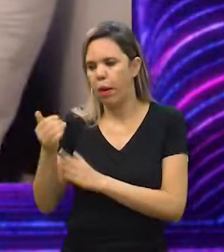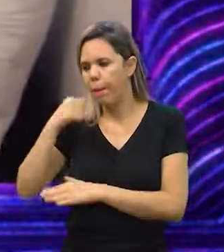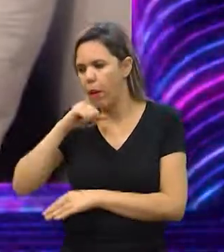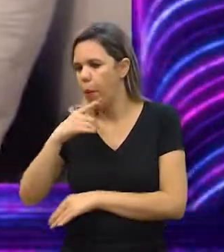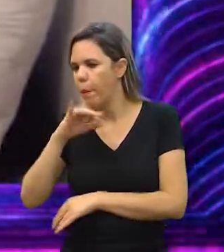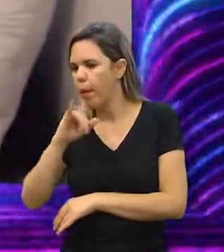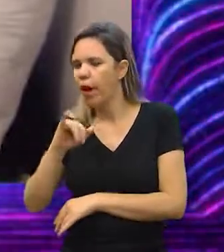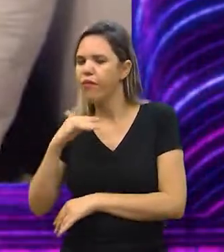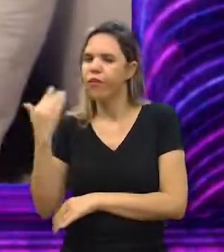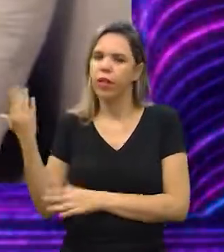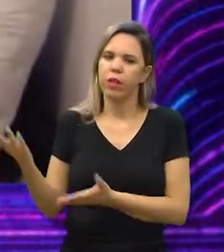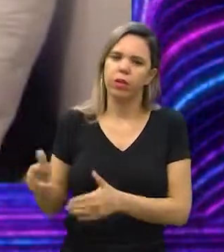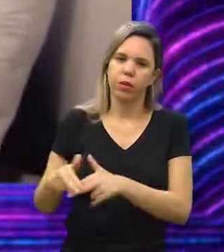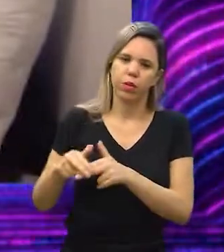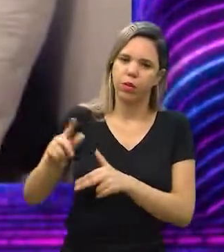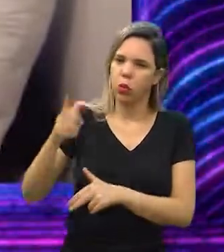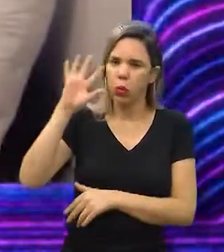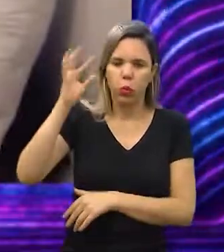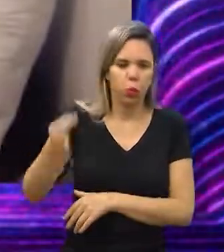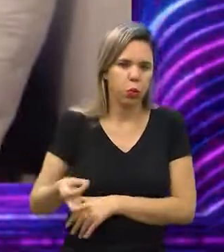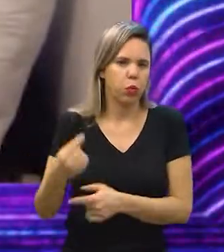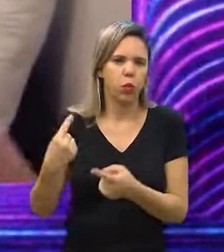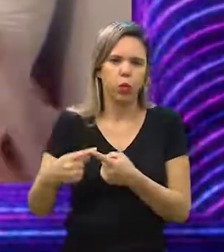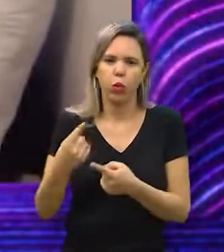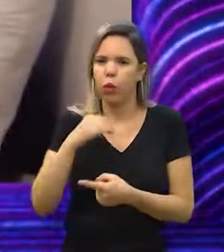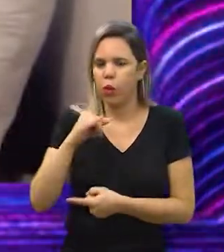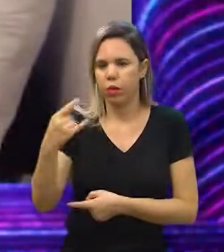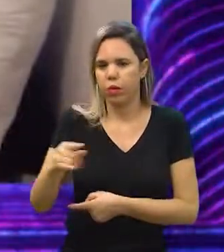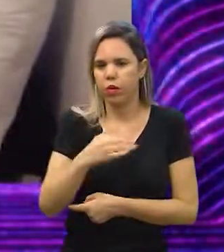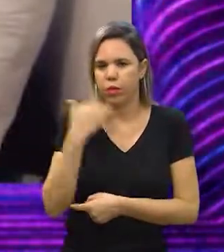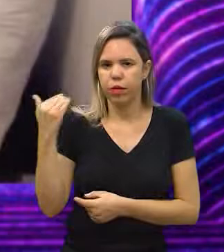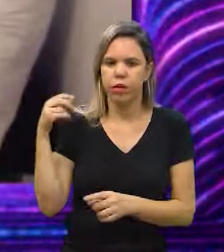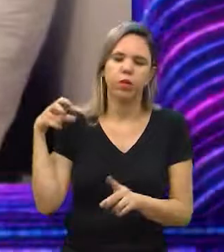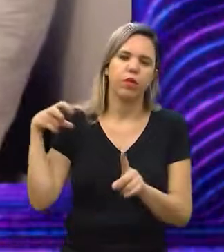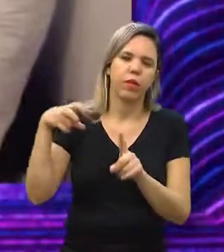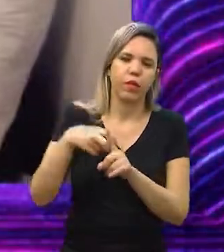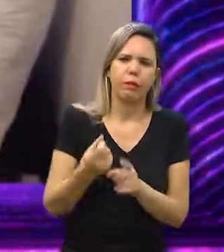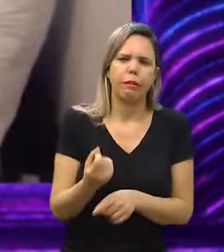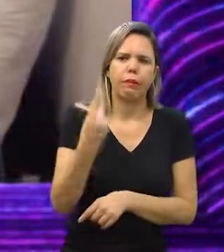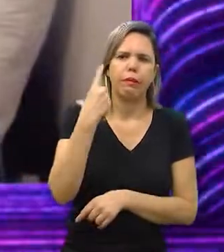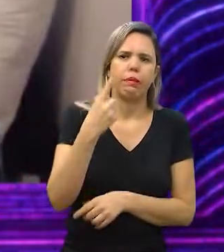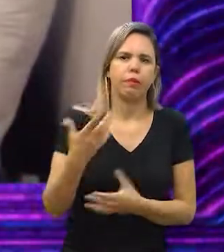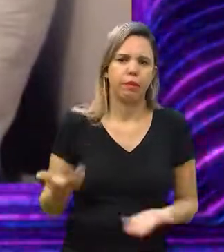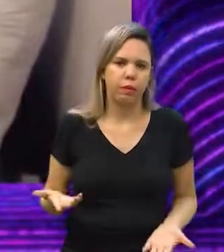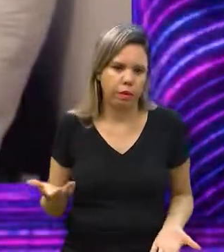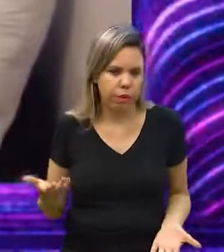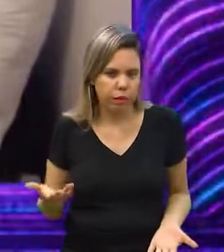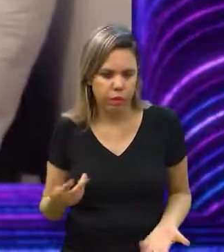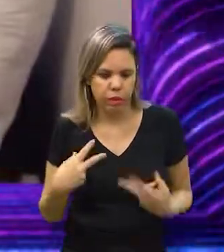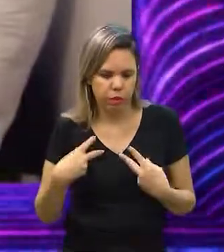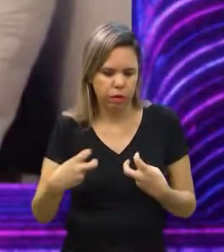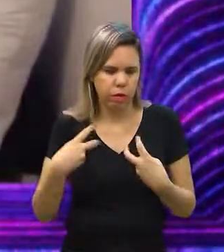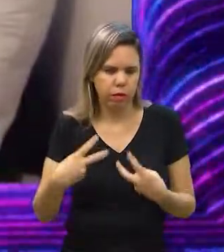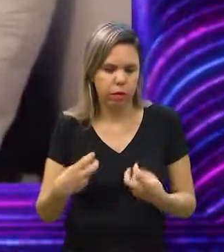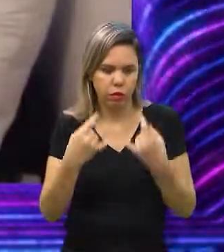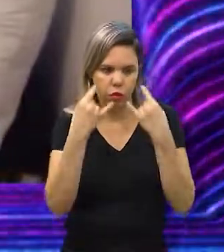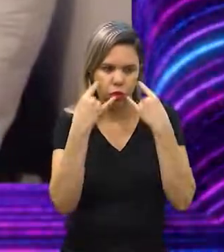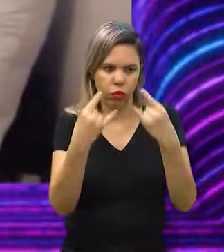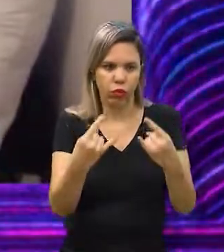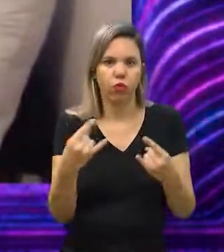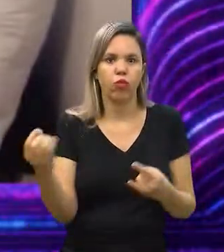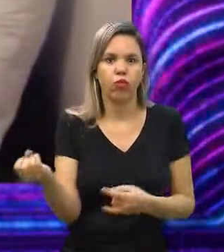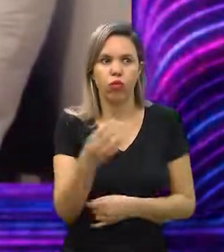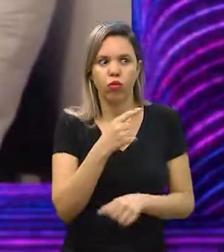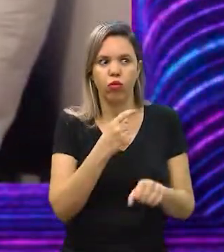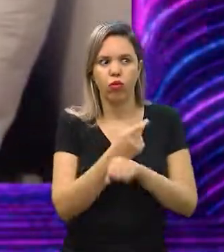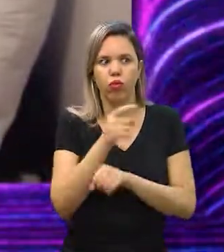dele faleceu, e justamente porque ele não entende o porquê que o pai dele faleceu num acidente tão misterioso, ele se vê atraído